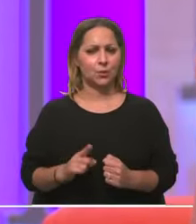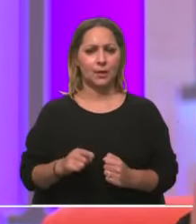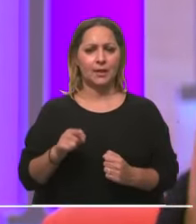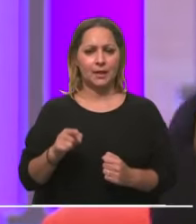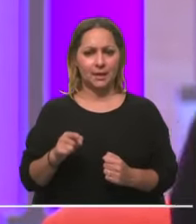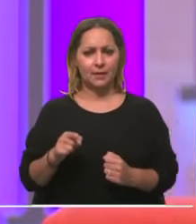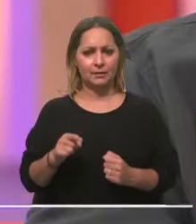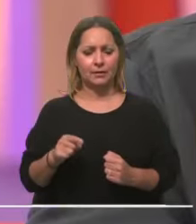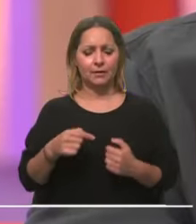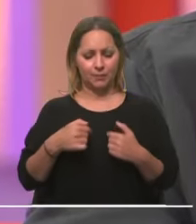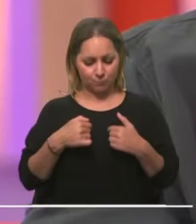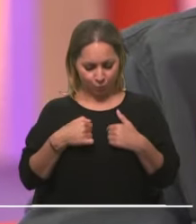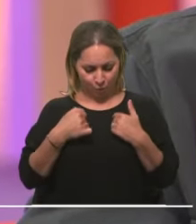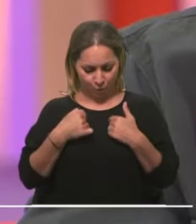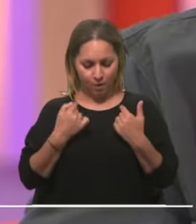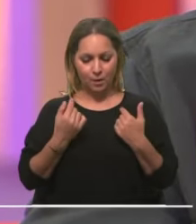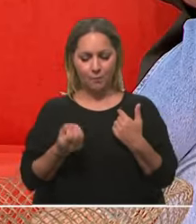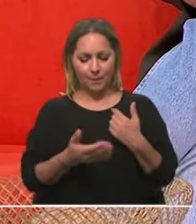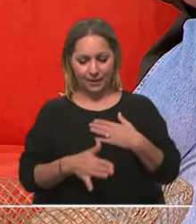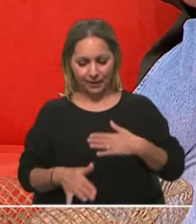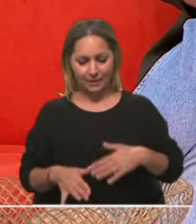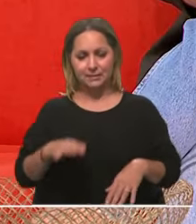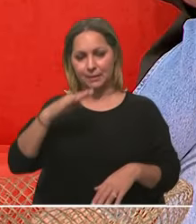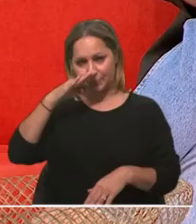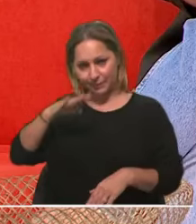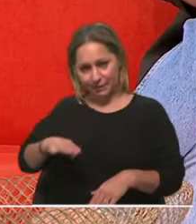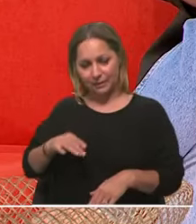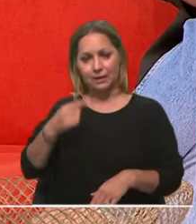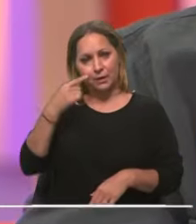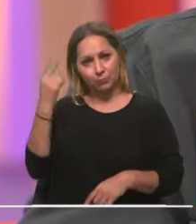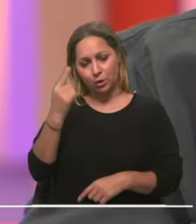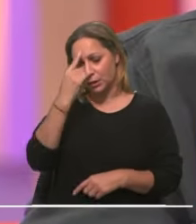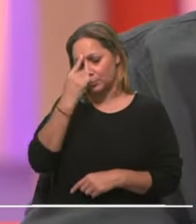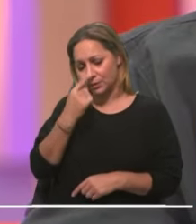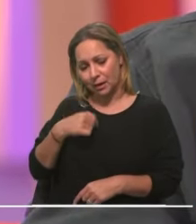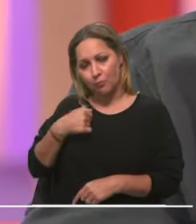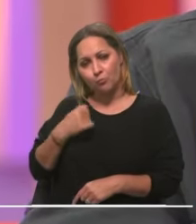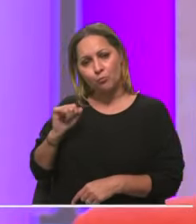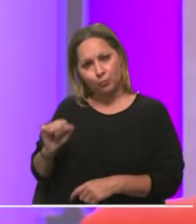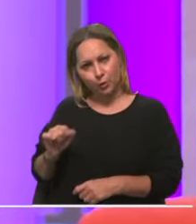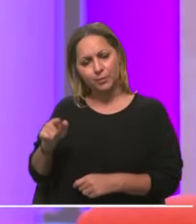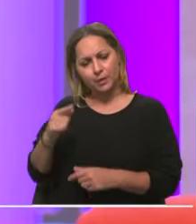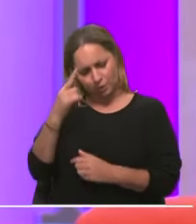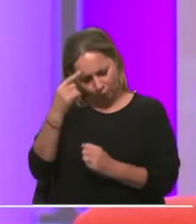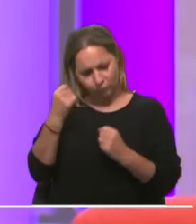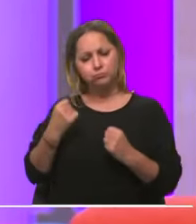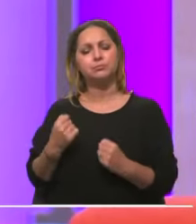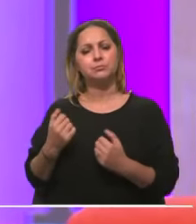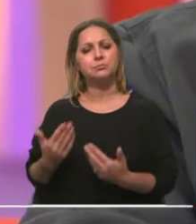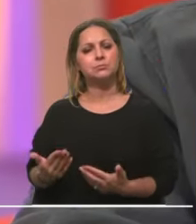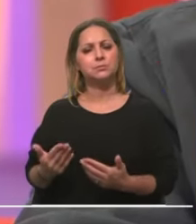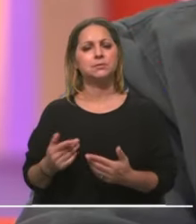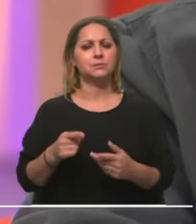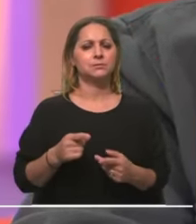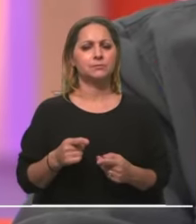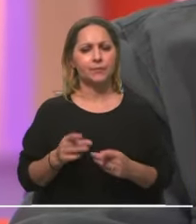um é um é é uma criança de muito pequenin a mostrar a sua personalidade e com com uma grande convicção sim chegou um dia que ele até